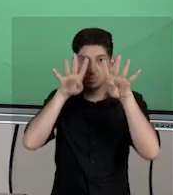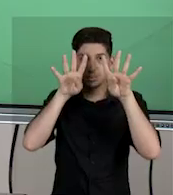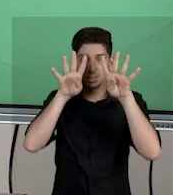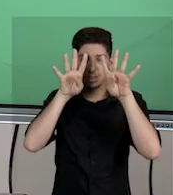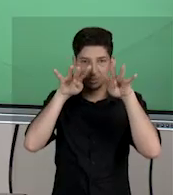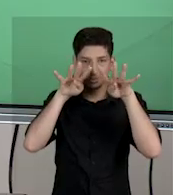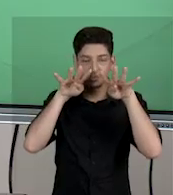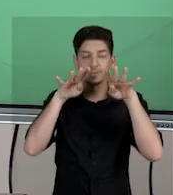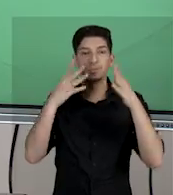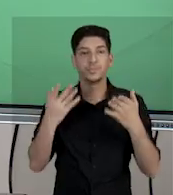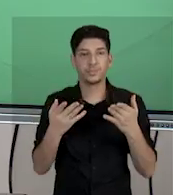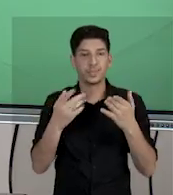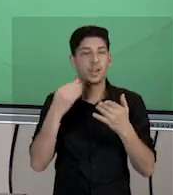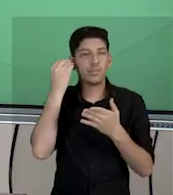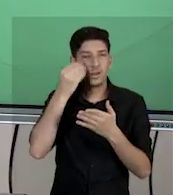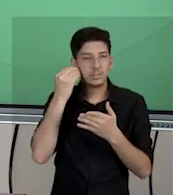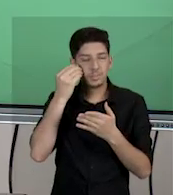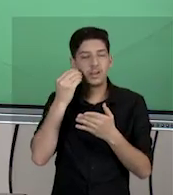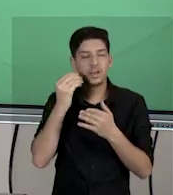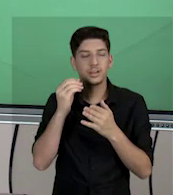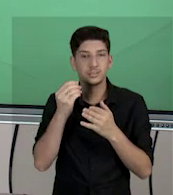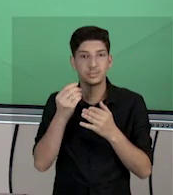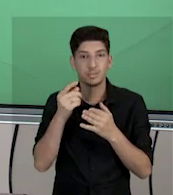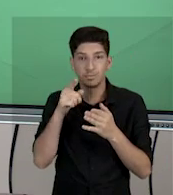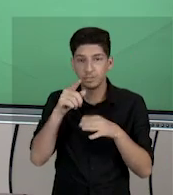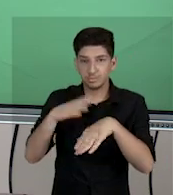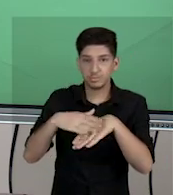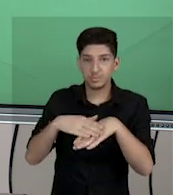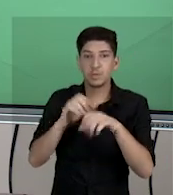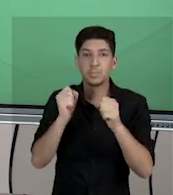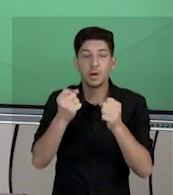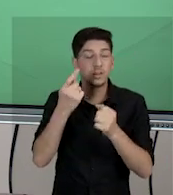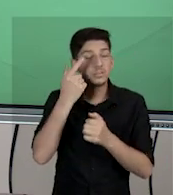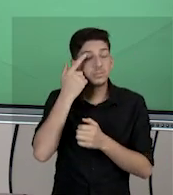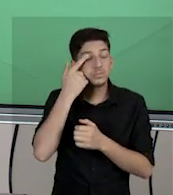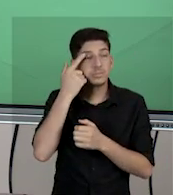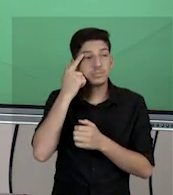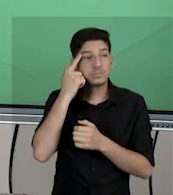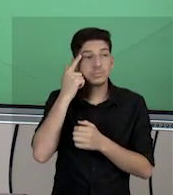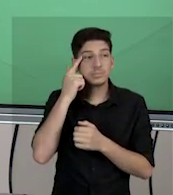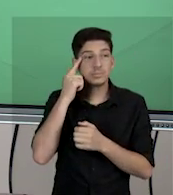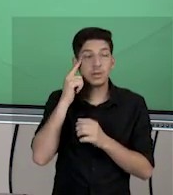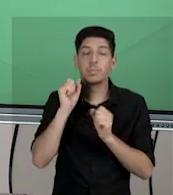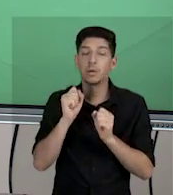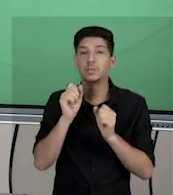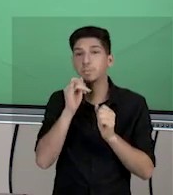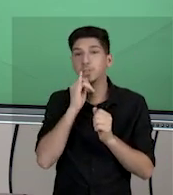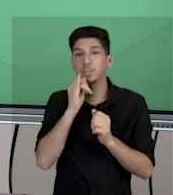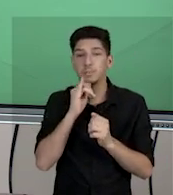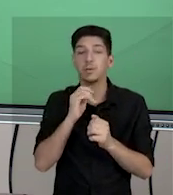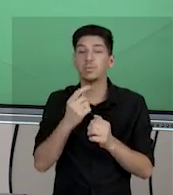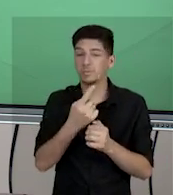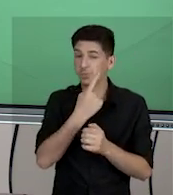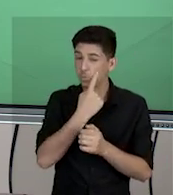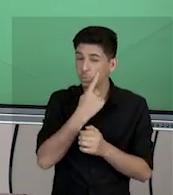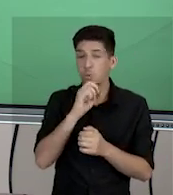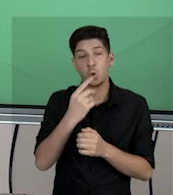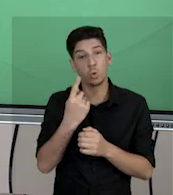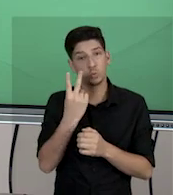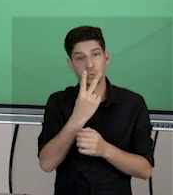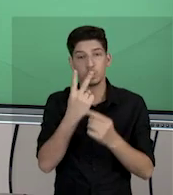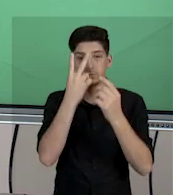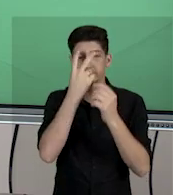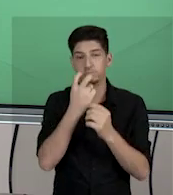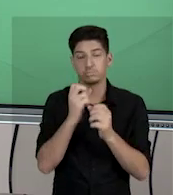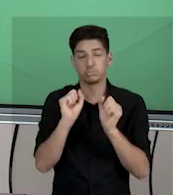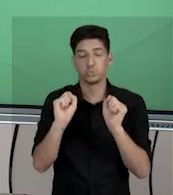um experimentozinho com nós mesmos, de nos tocarmos, tocar os nossos olhos. Vocês podem fechar um olho ou os dois olhos ao mesmo tempo e